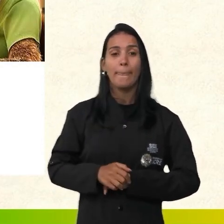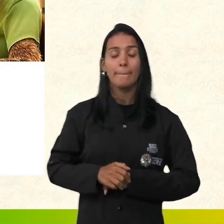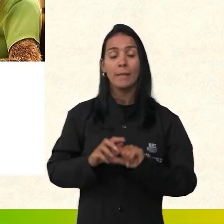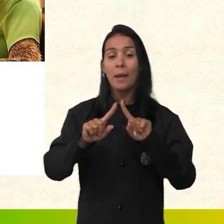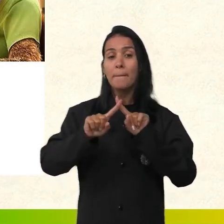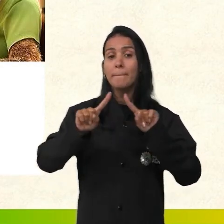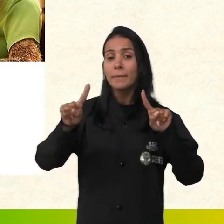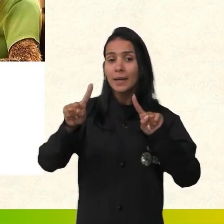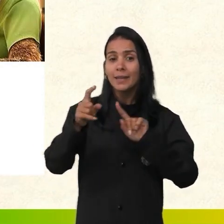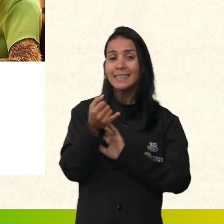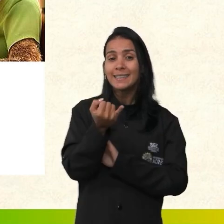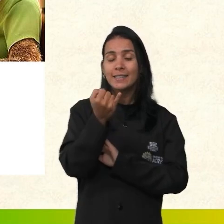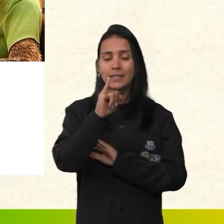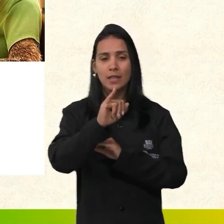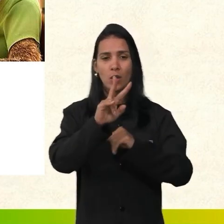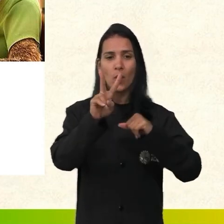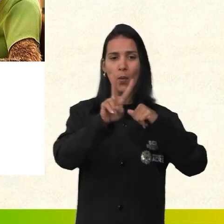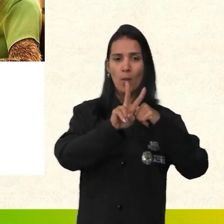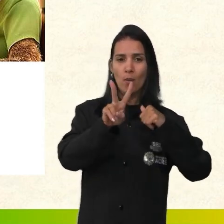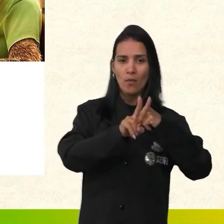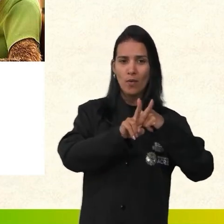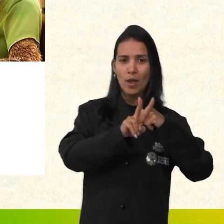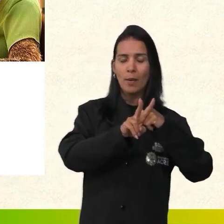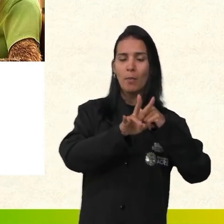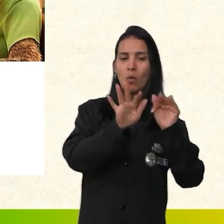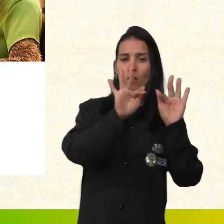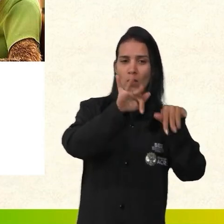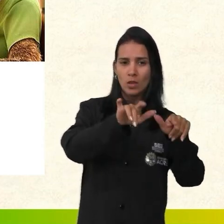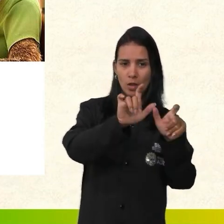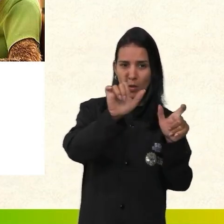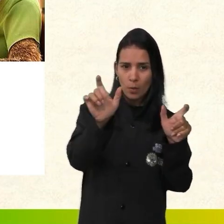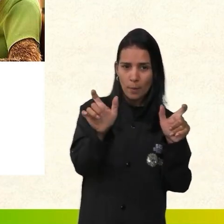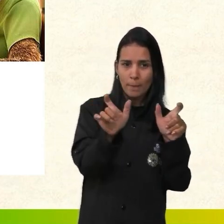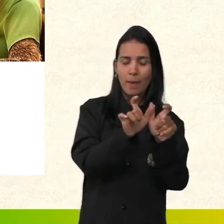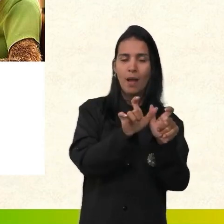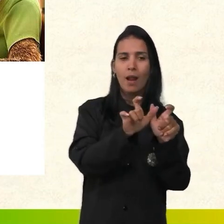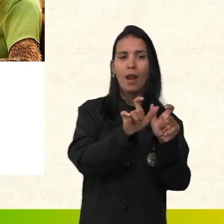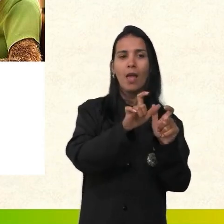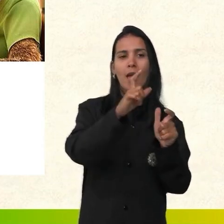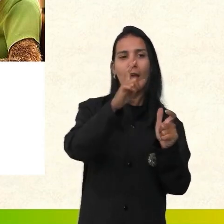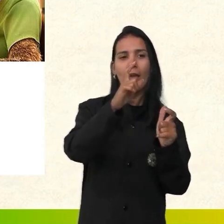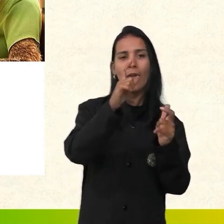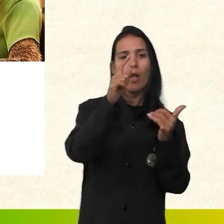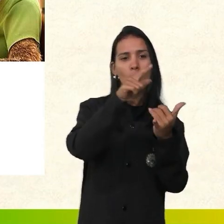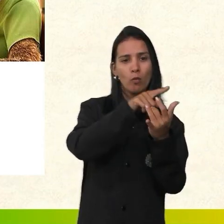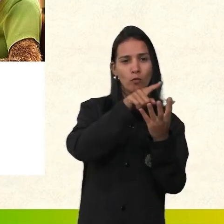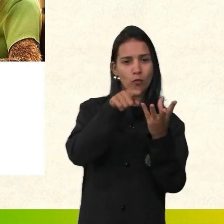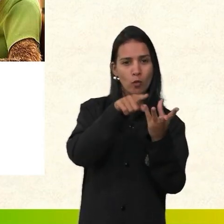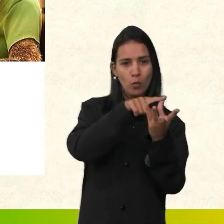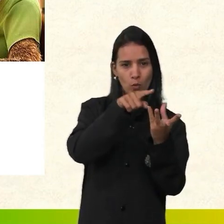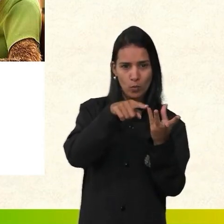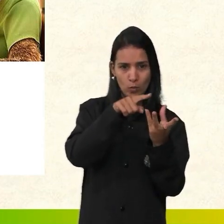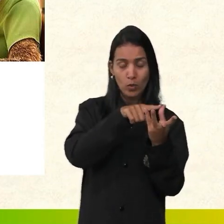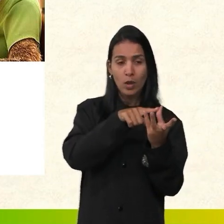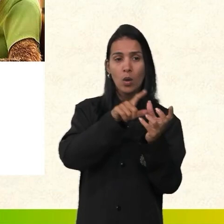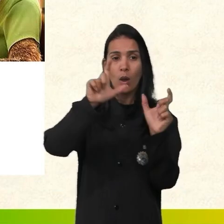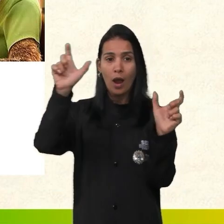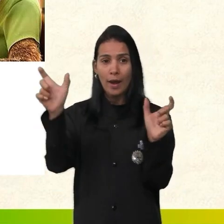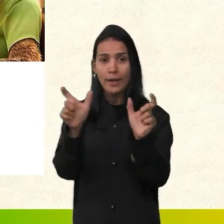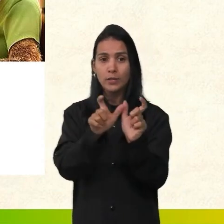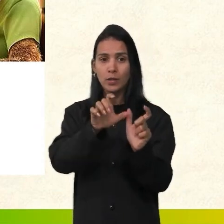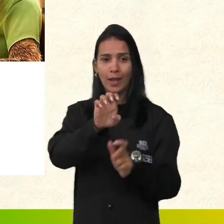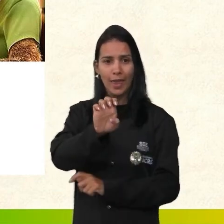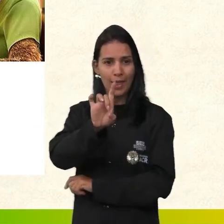Agora, para os verbos terminados em Y, precedido de vogal, nós vamos apenas acrescentar o ED.